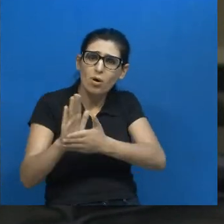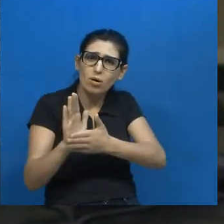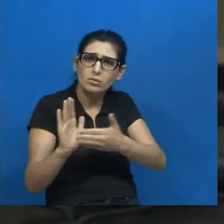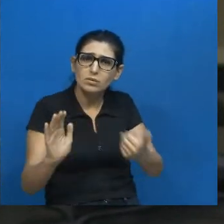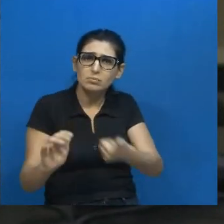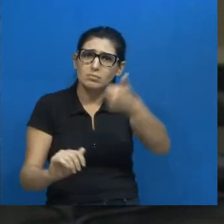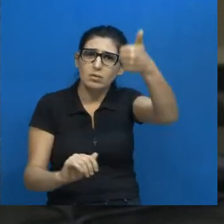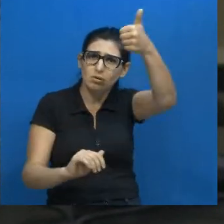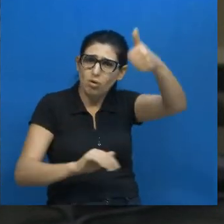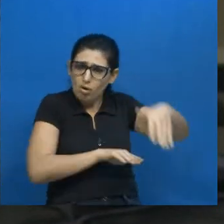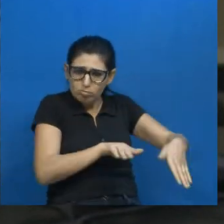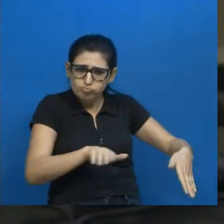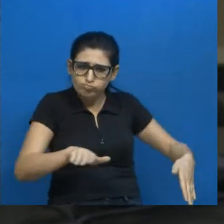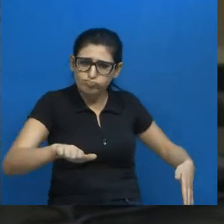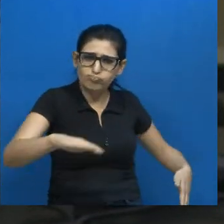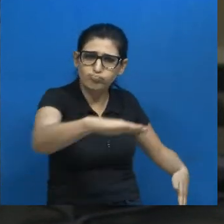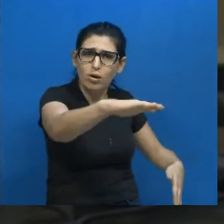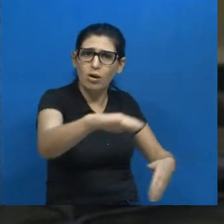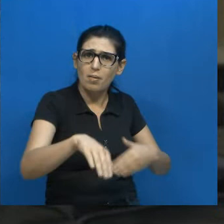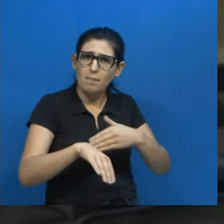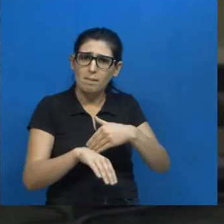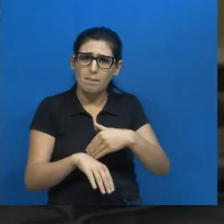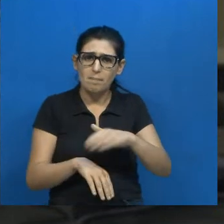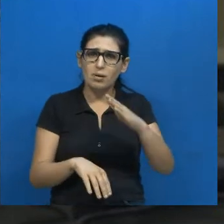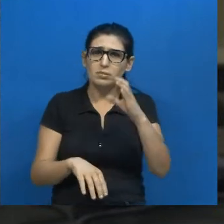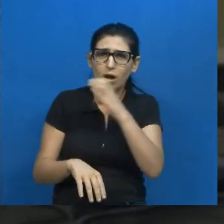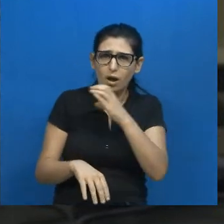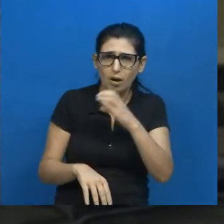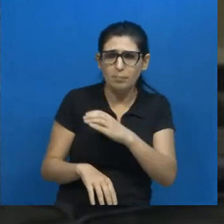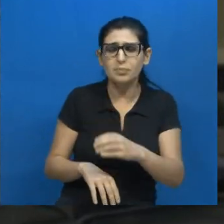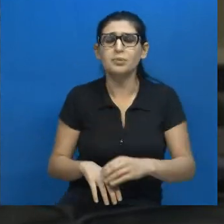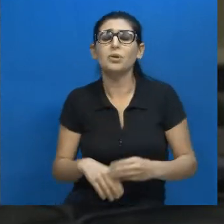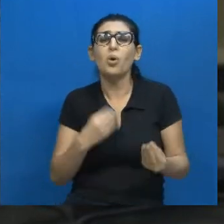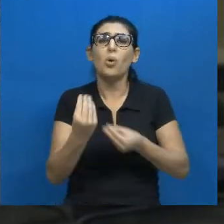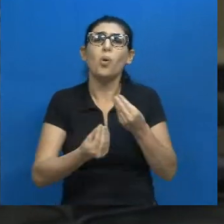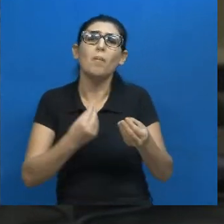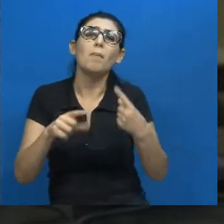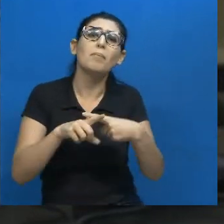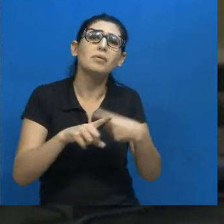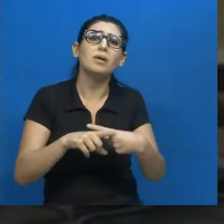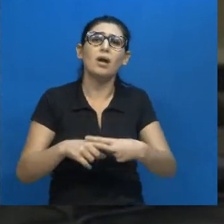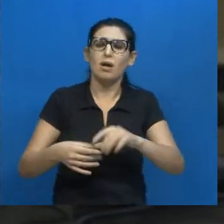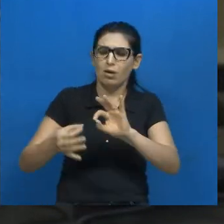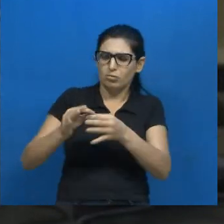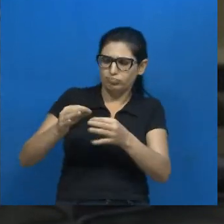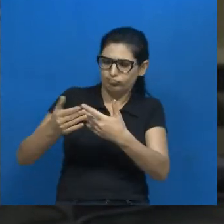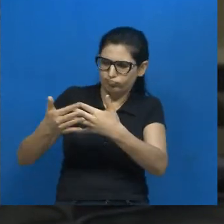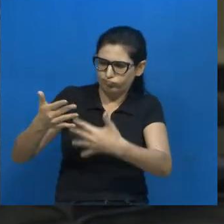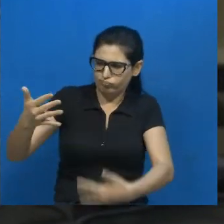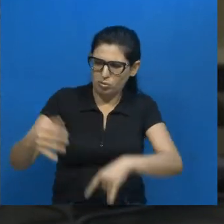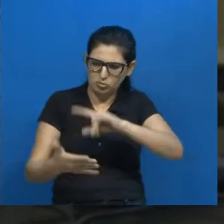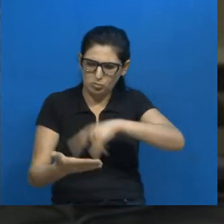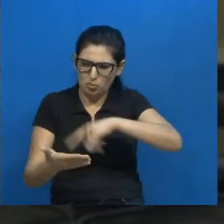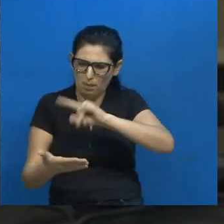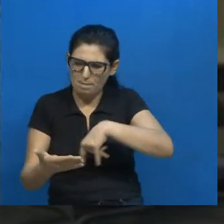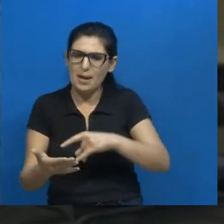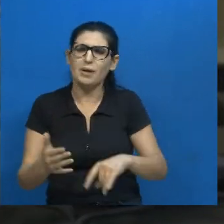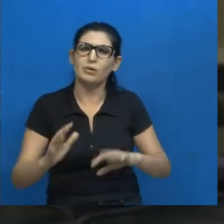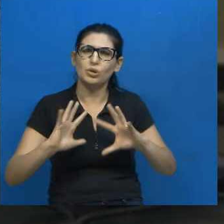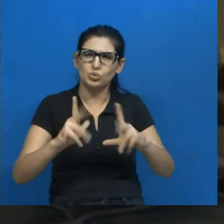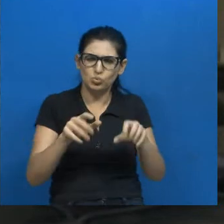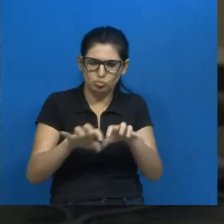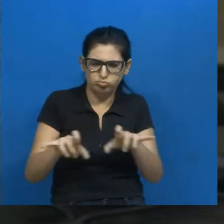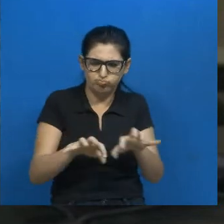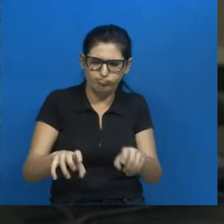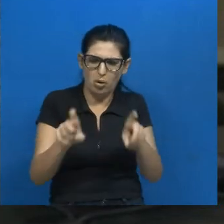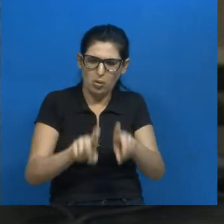atendendo um anseio da população. E isso foi feito com base na análise do banco de dados. Então, você não faz isso, por